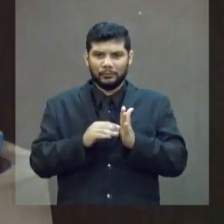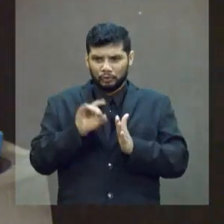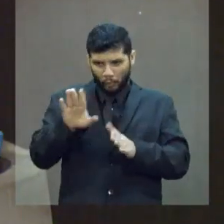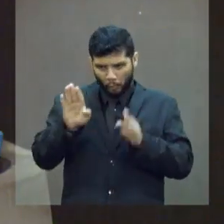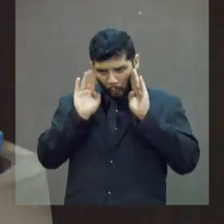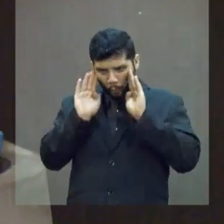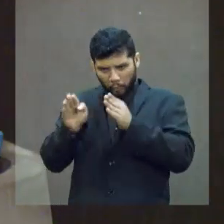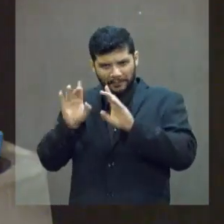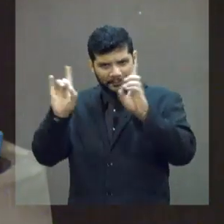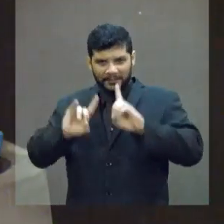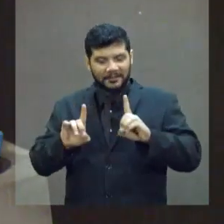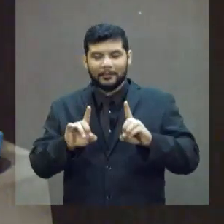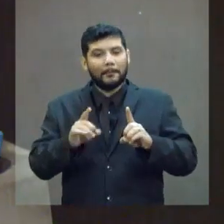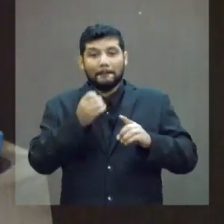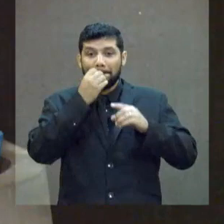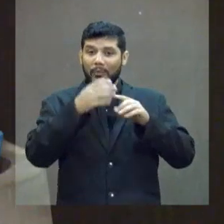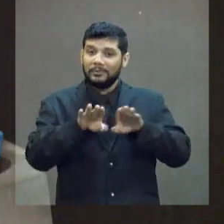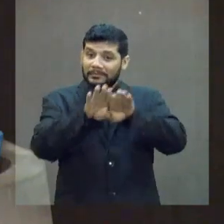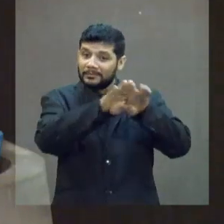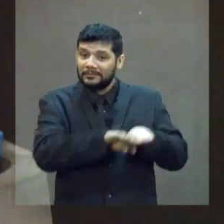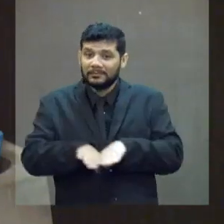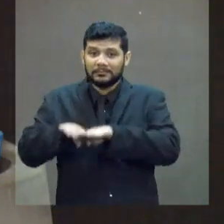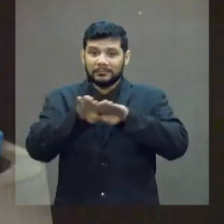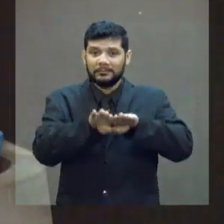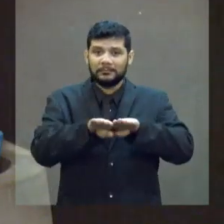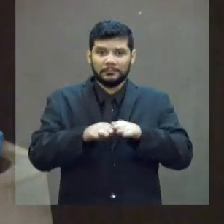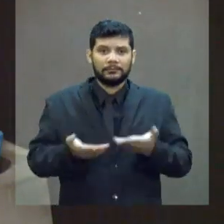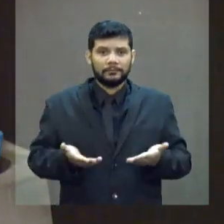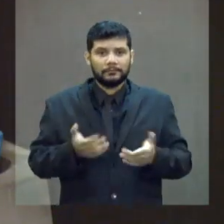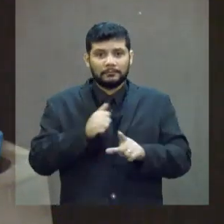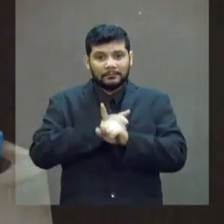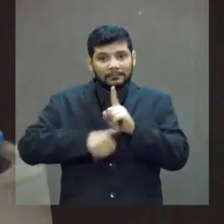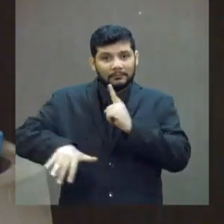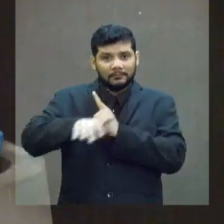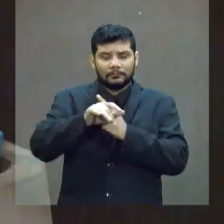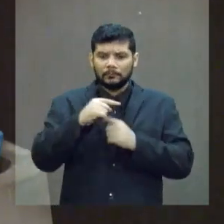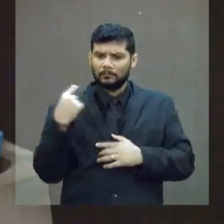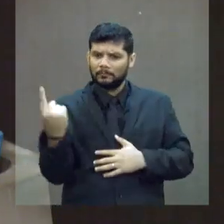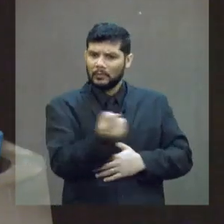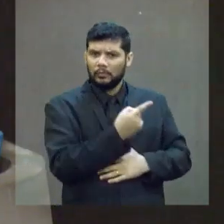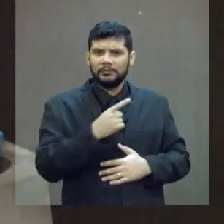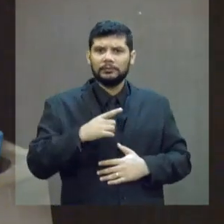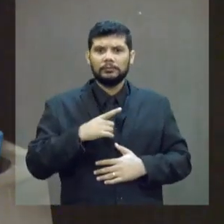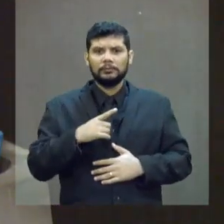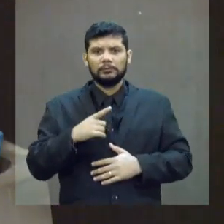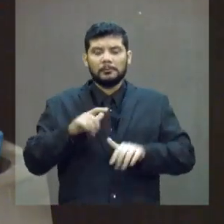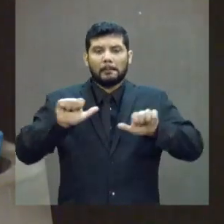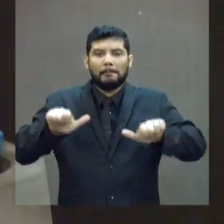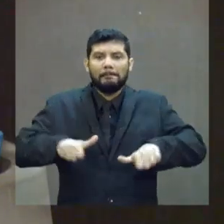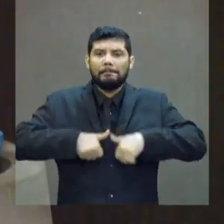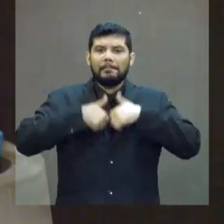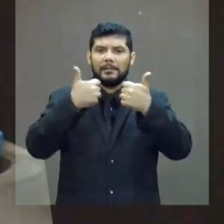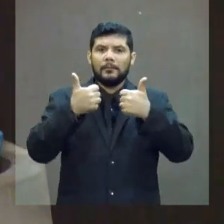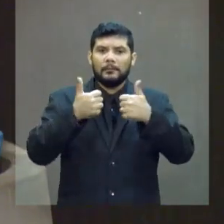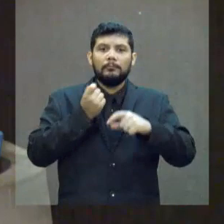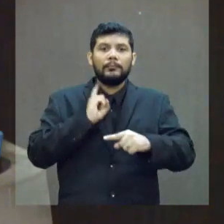para todos e para todas. Uma sociedade inclusiva é uma sociedade em que todos nós seremos melhores,